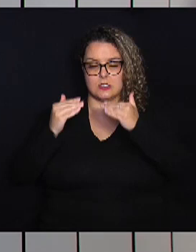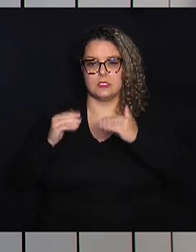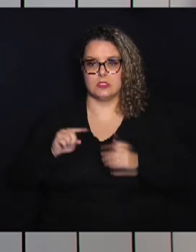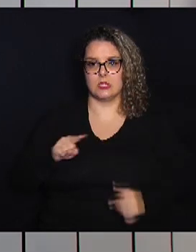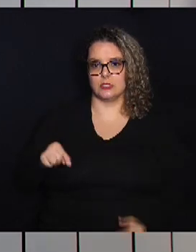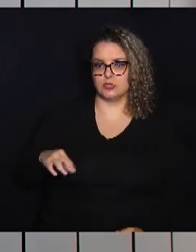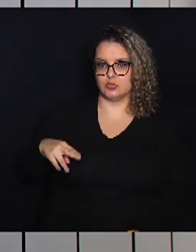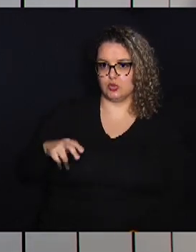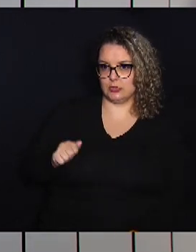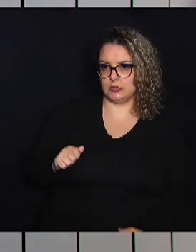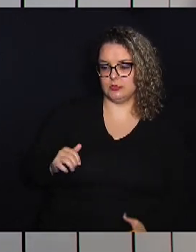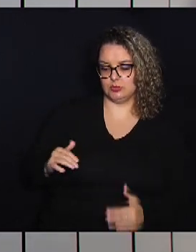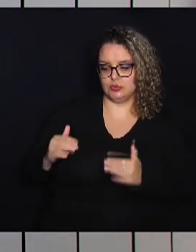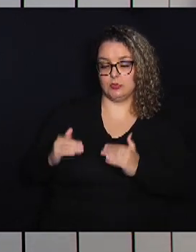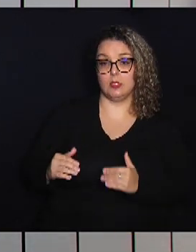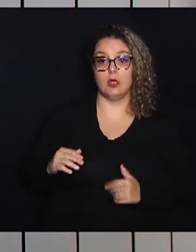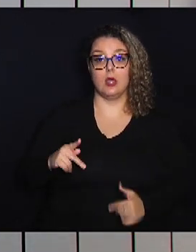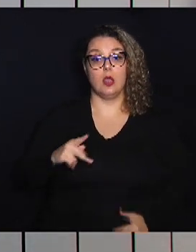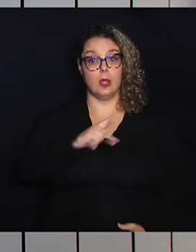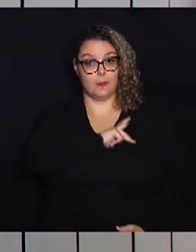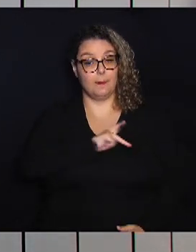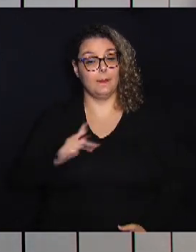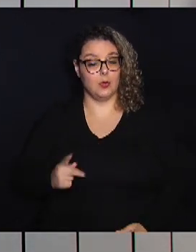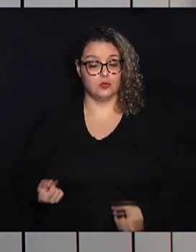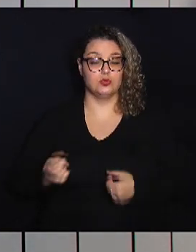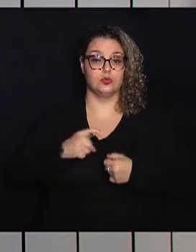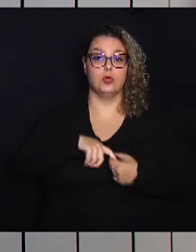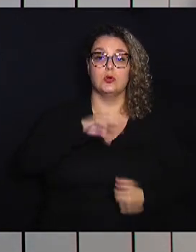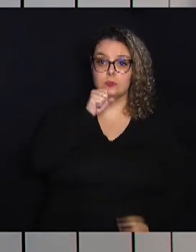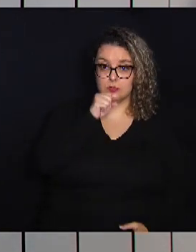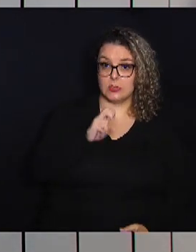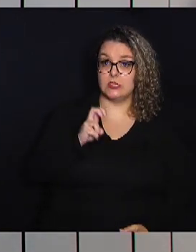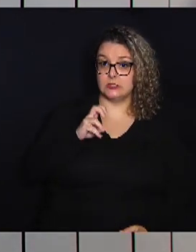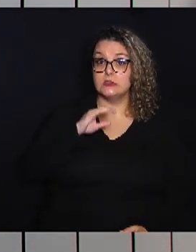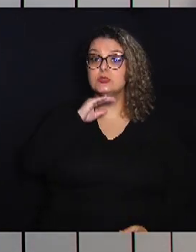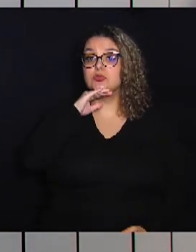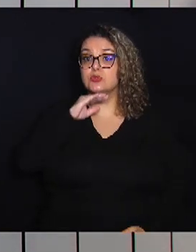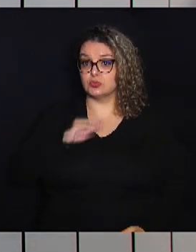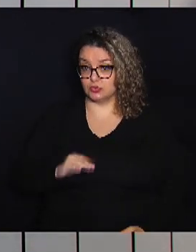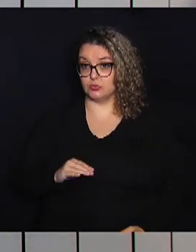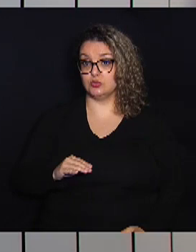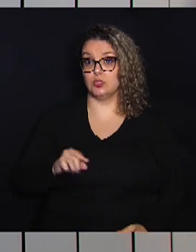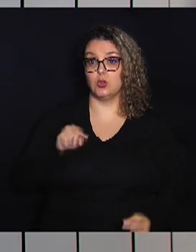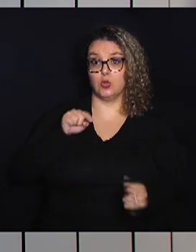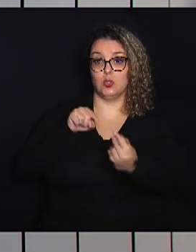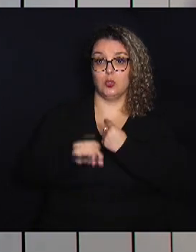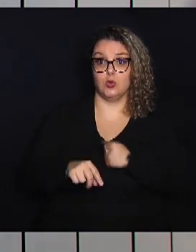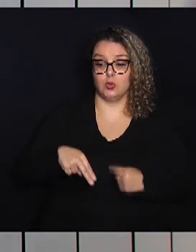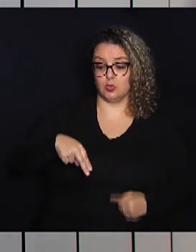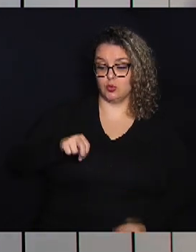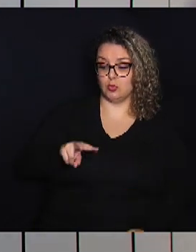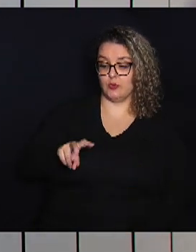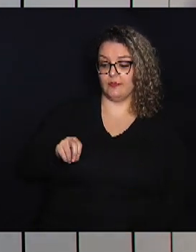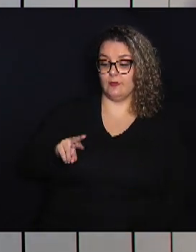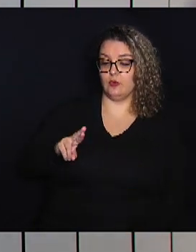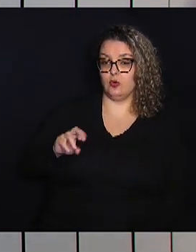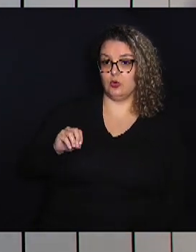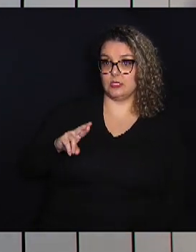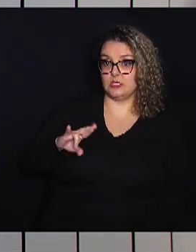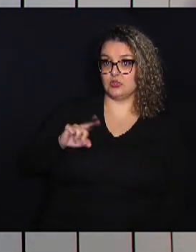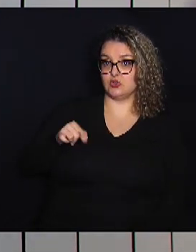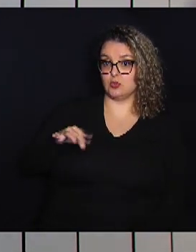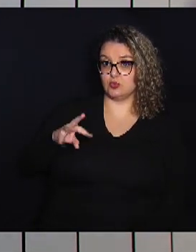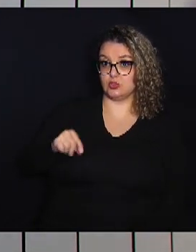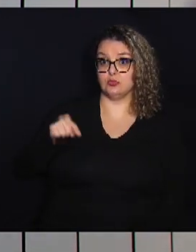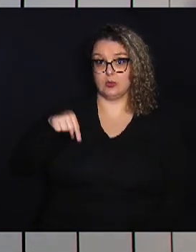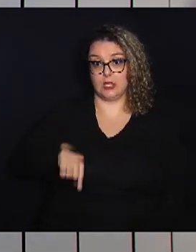de rebaixamento. A Ponte volta a campo no sábado, 5 horas da tarde, contra o Novo Horizontino, aqui em Campinas, no estádio